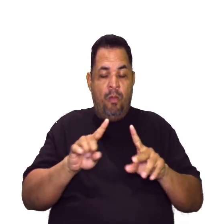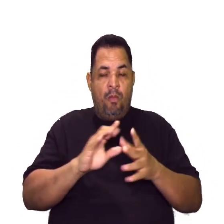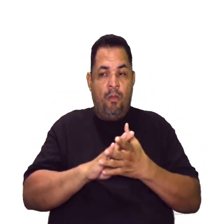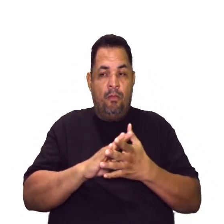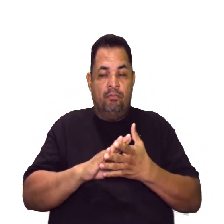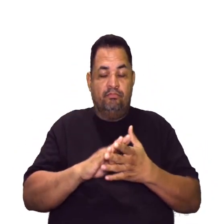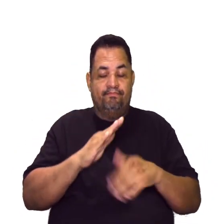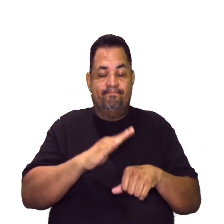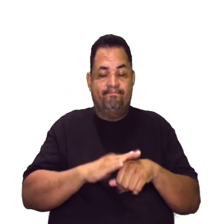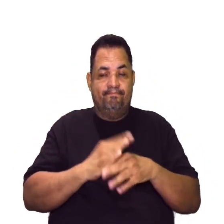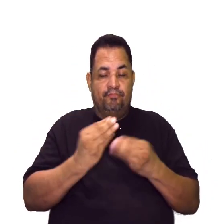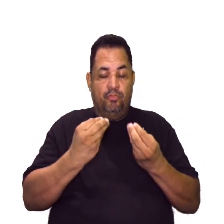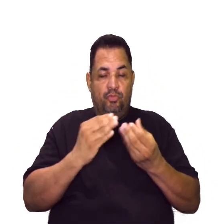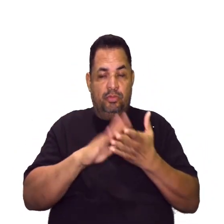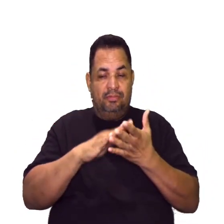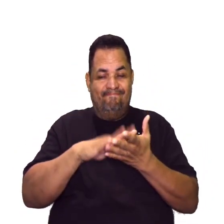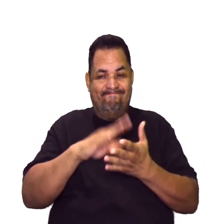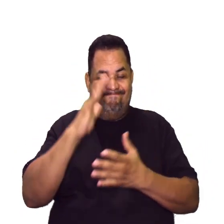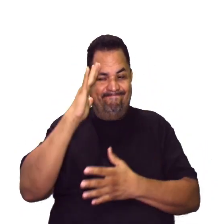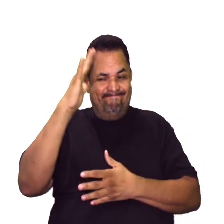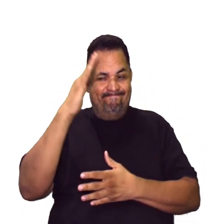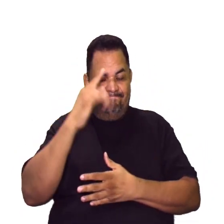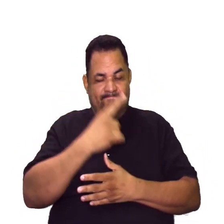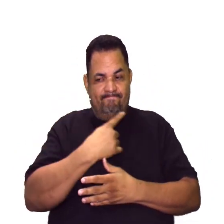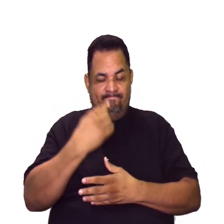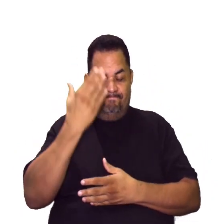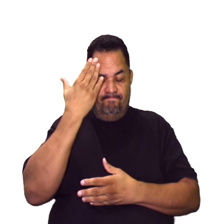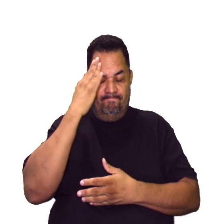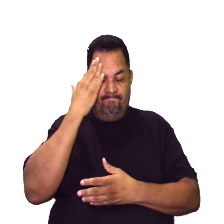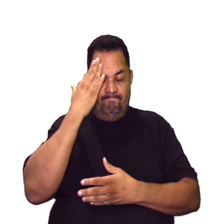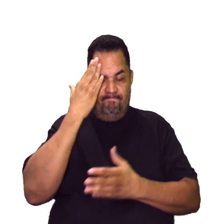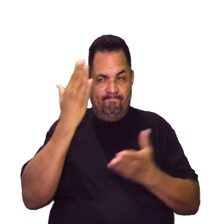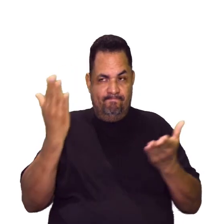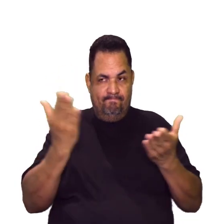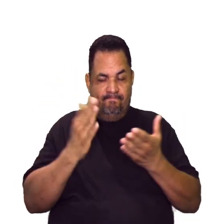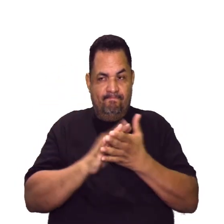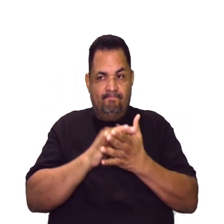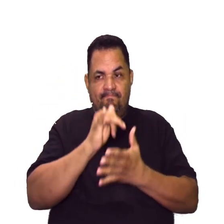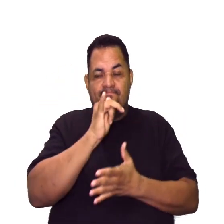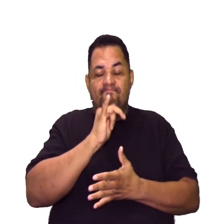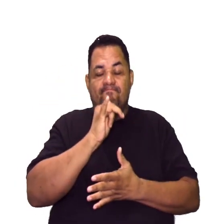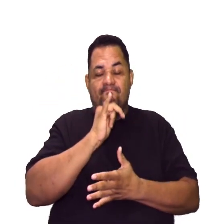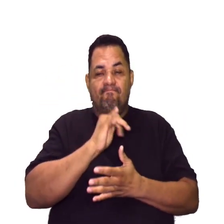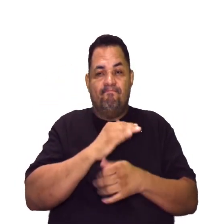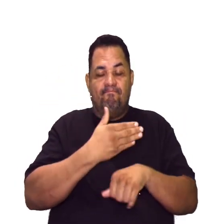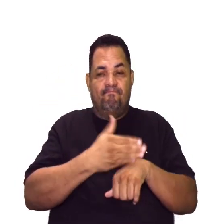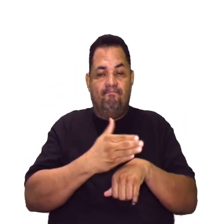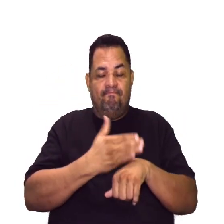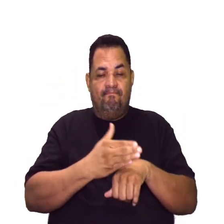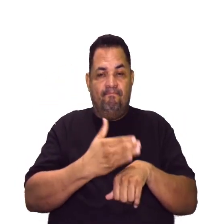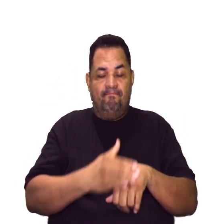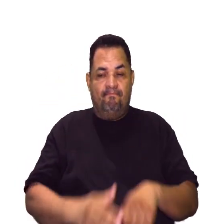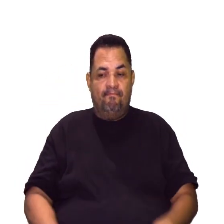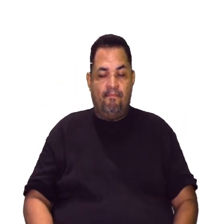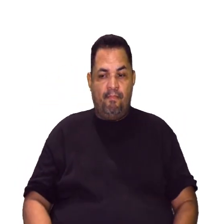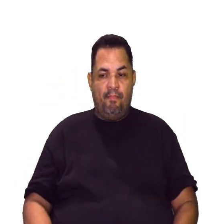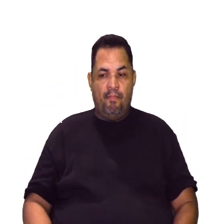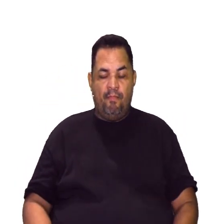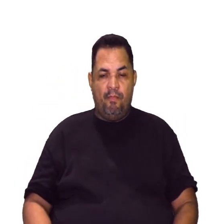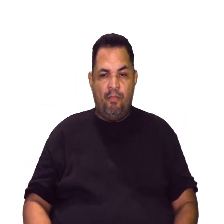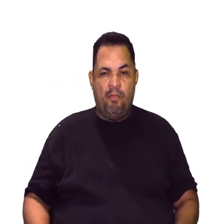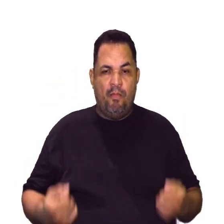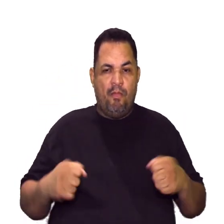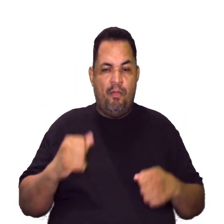é muita teoria para a gente entender. Que tal um exercício para que a